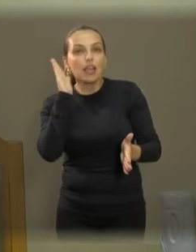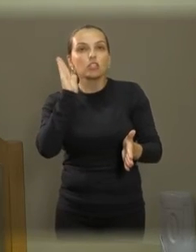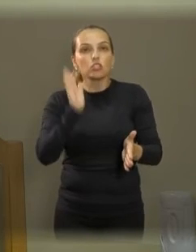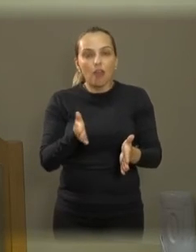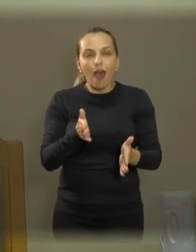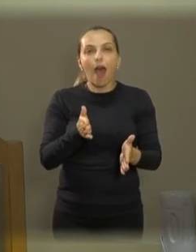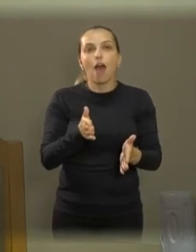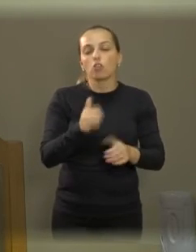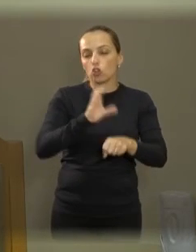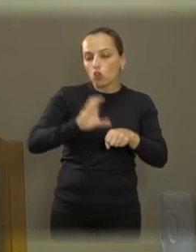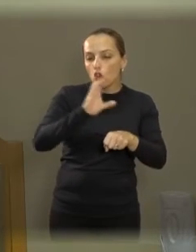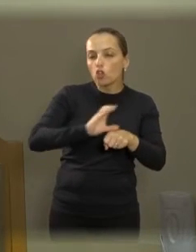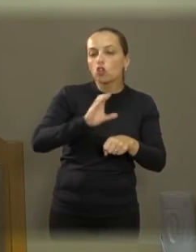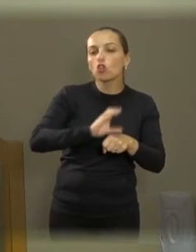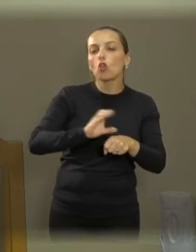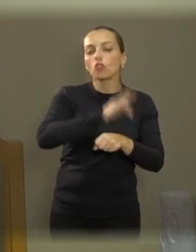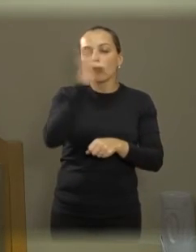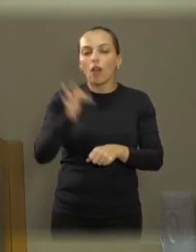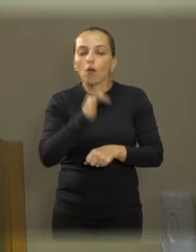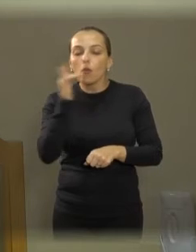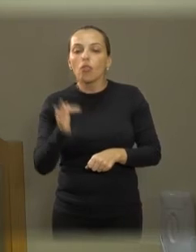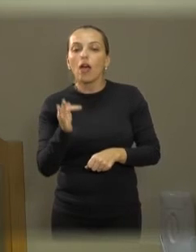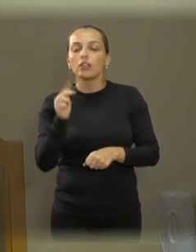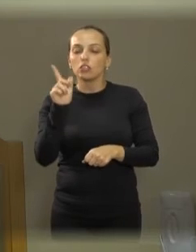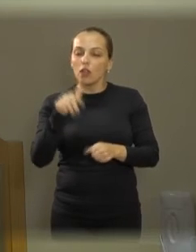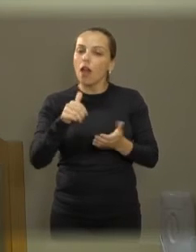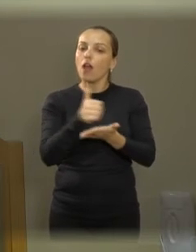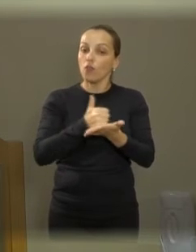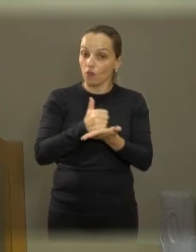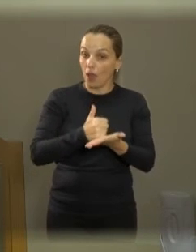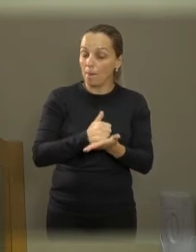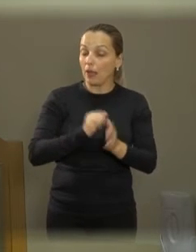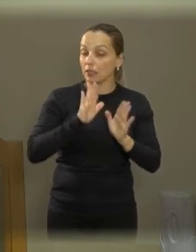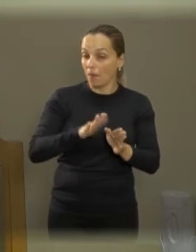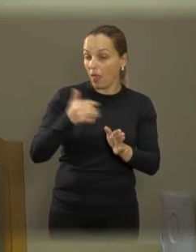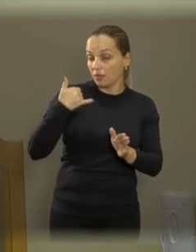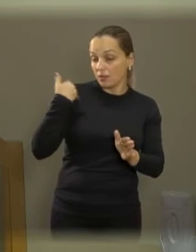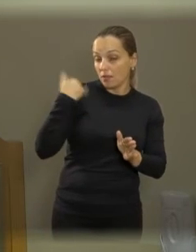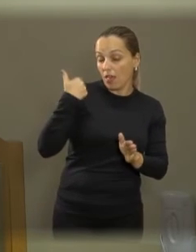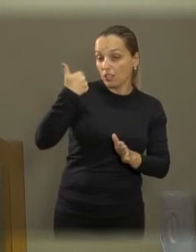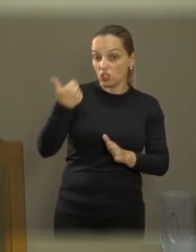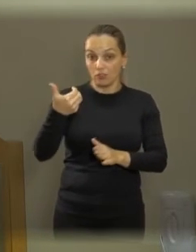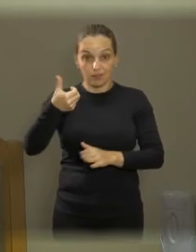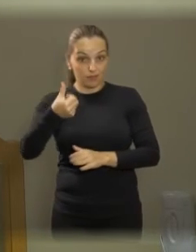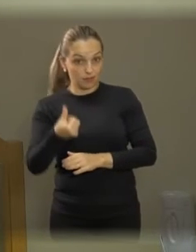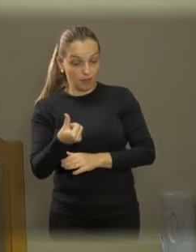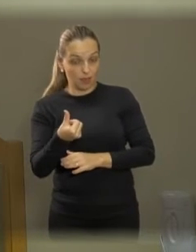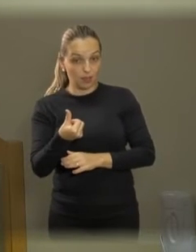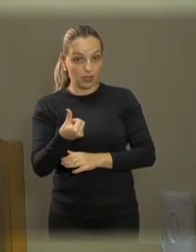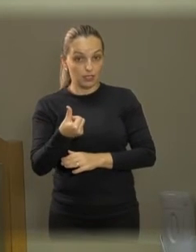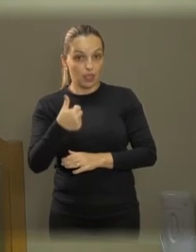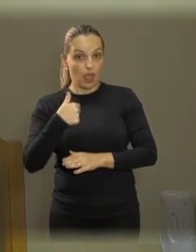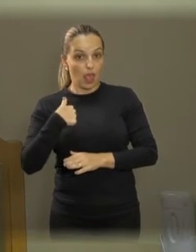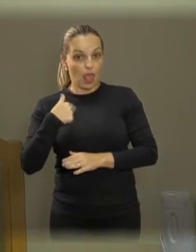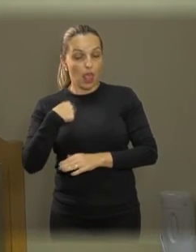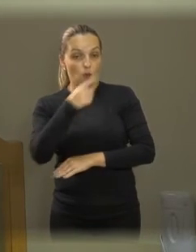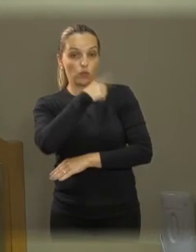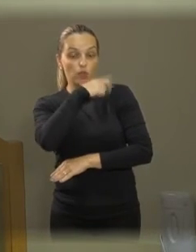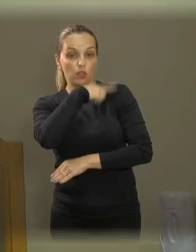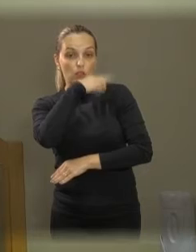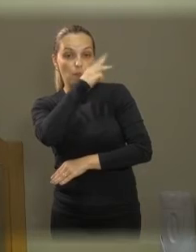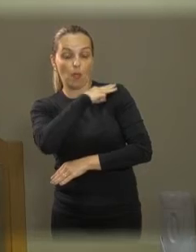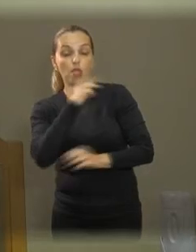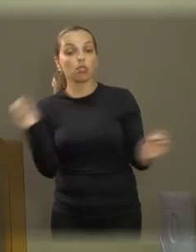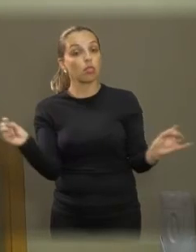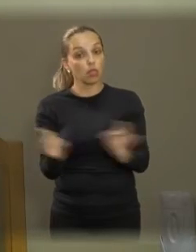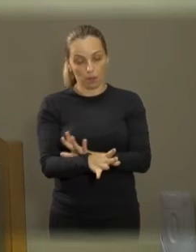fazer farmácia, mas vejam só, com 16 anos, eu terminei o colegial. Eu